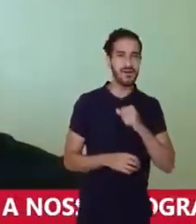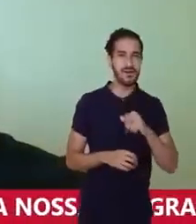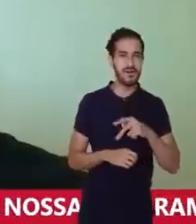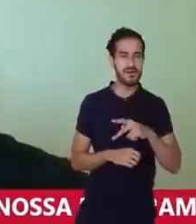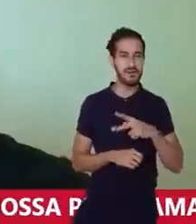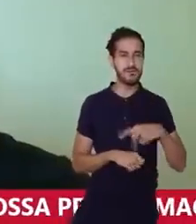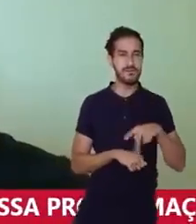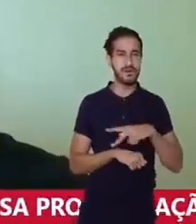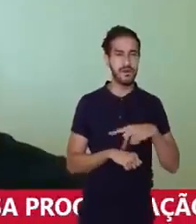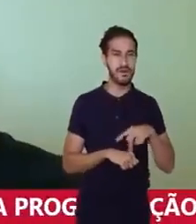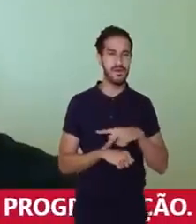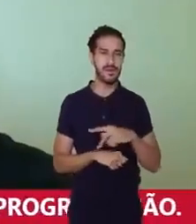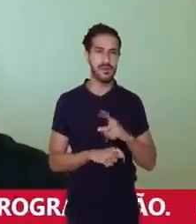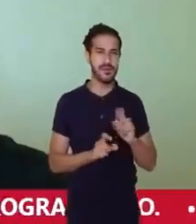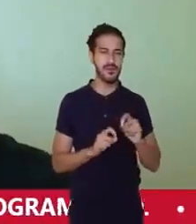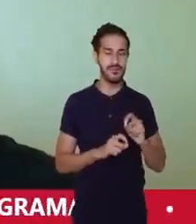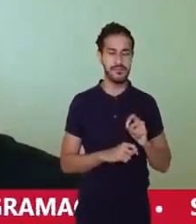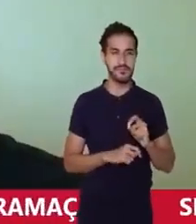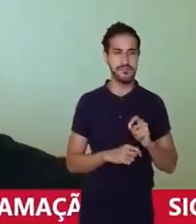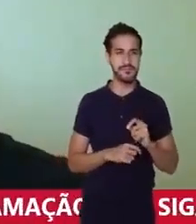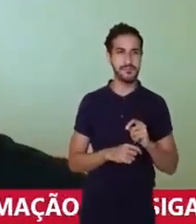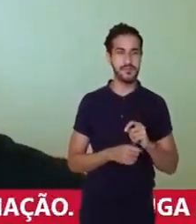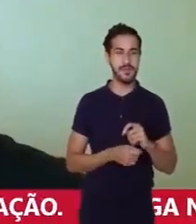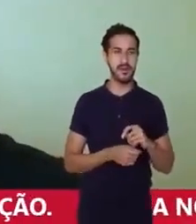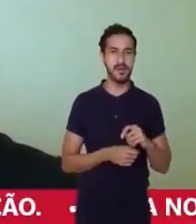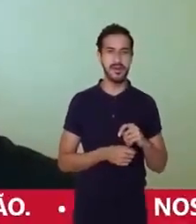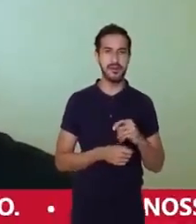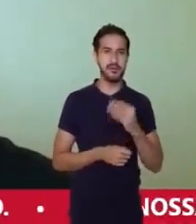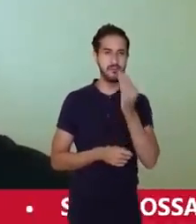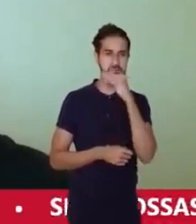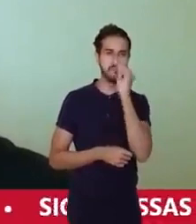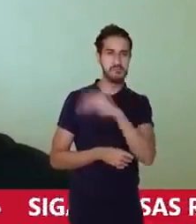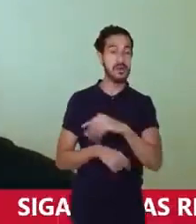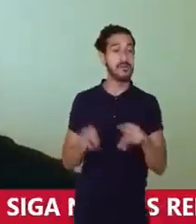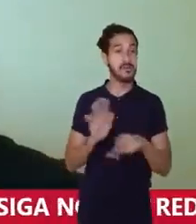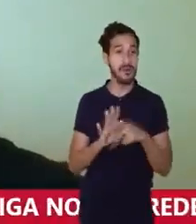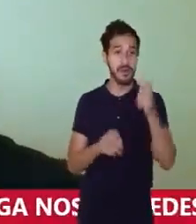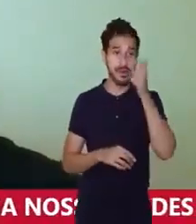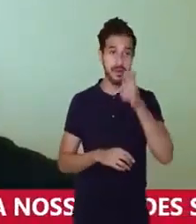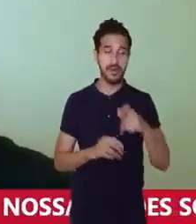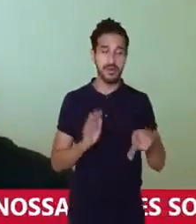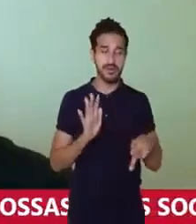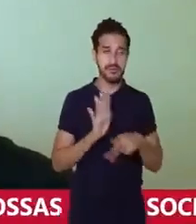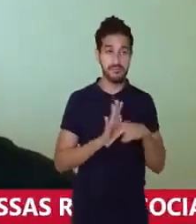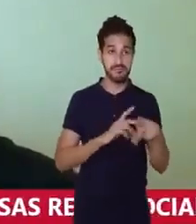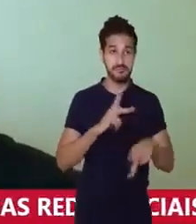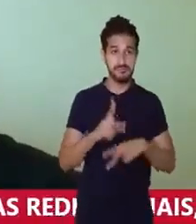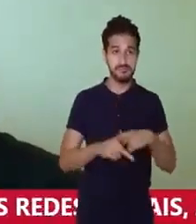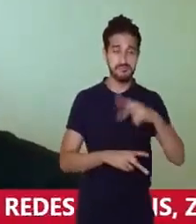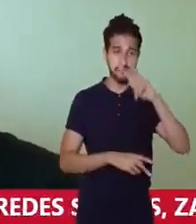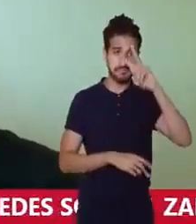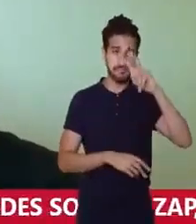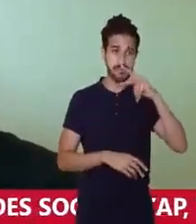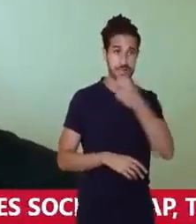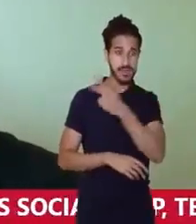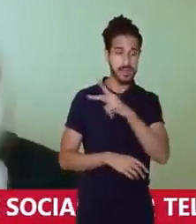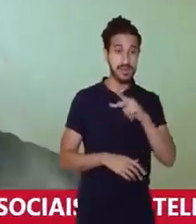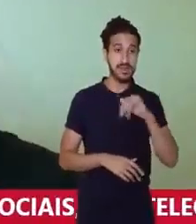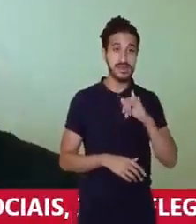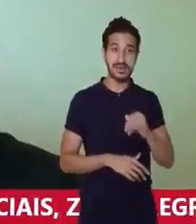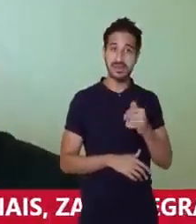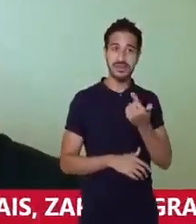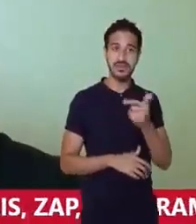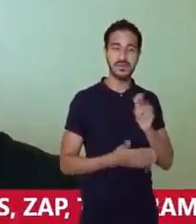eu te diria, né, de costas para os interesses da sua própria população, se você